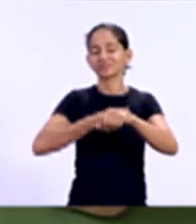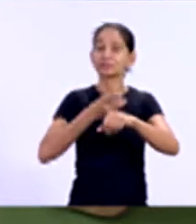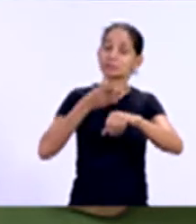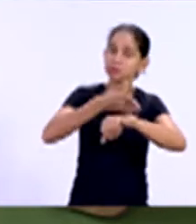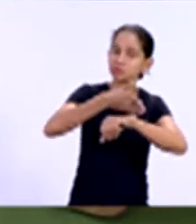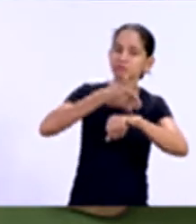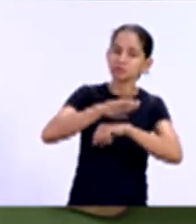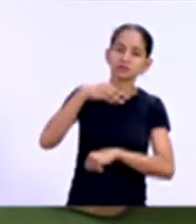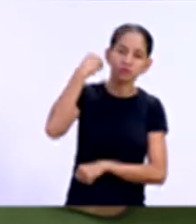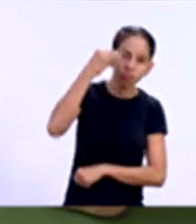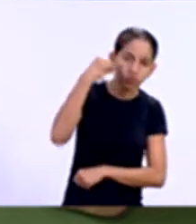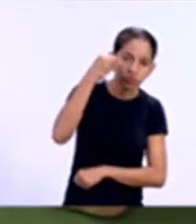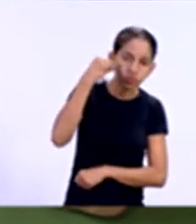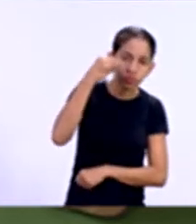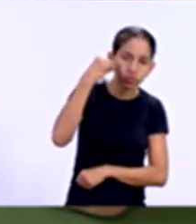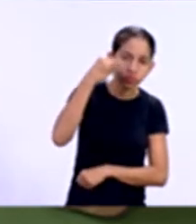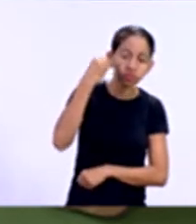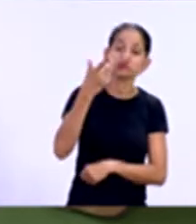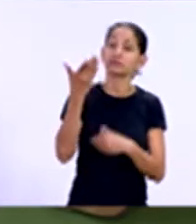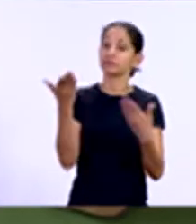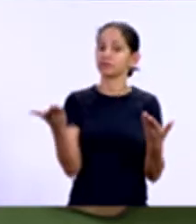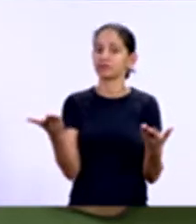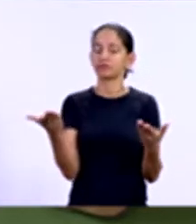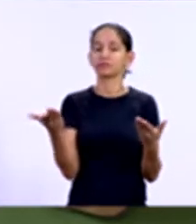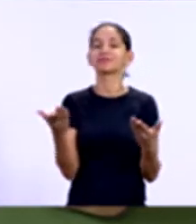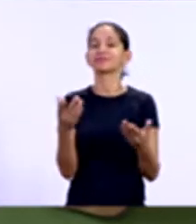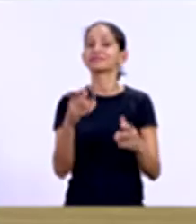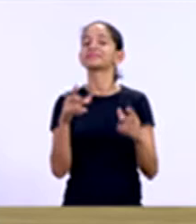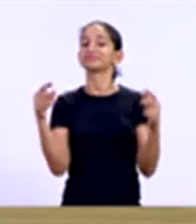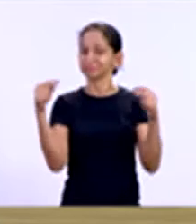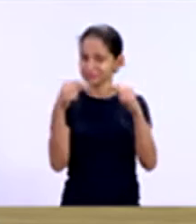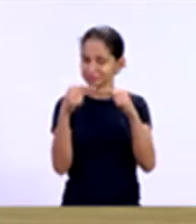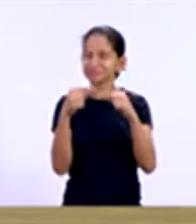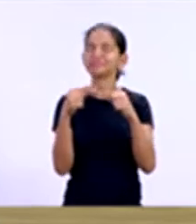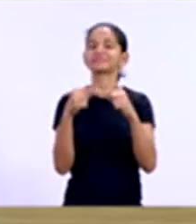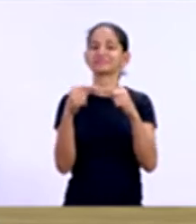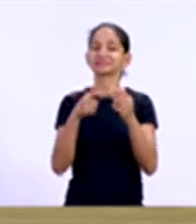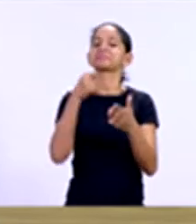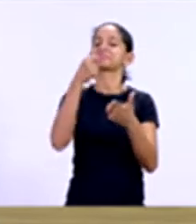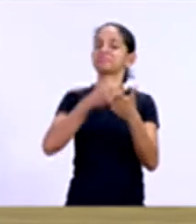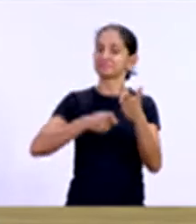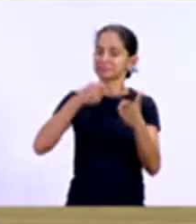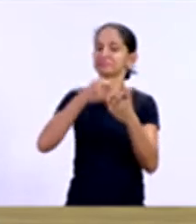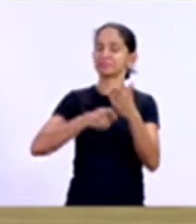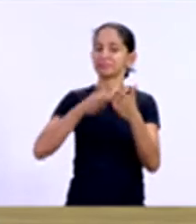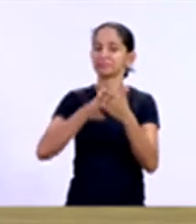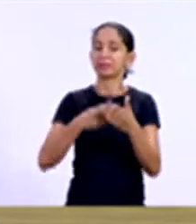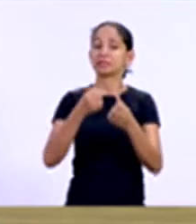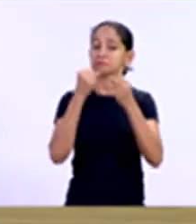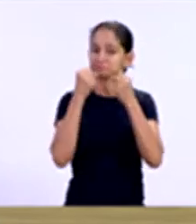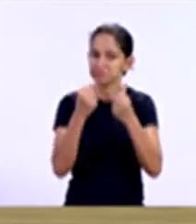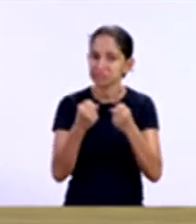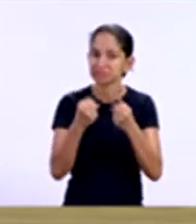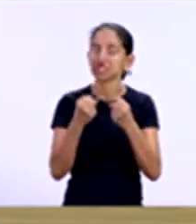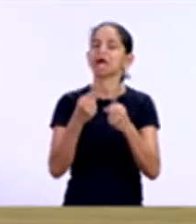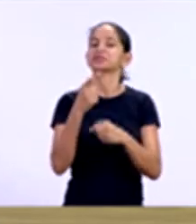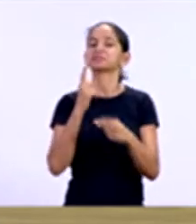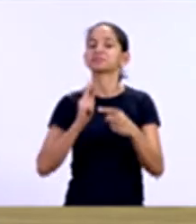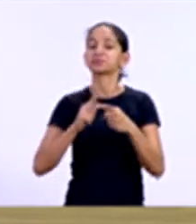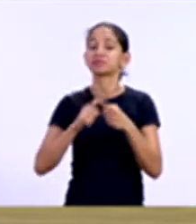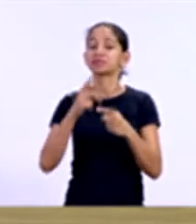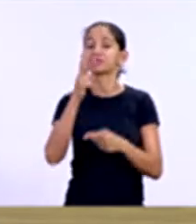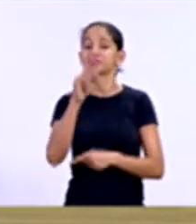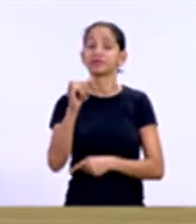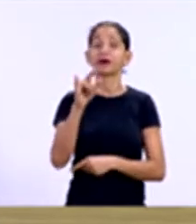e de laboratório também. Verdade. Ainda mais a área da saúde tem essa exigência maior da legislação, né? Porque vai lidar